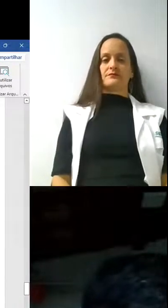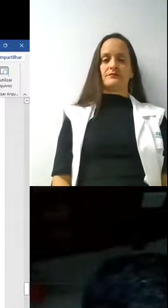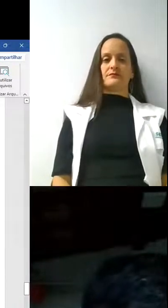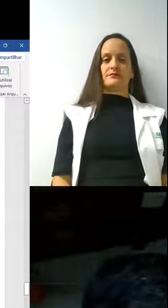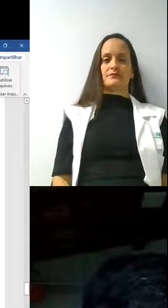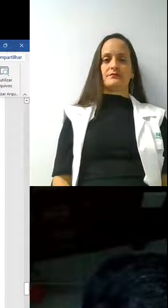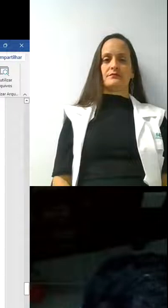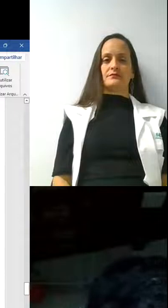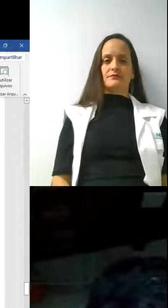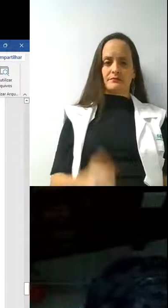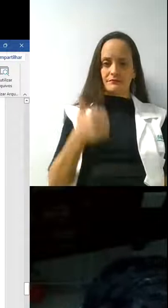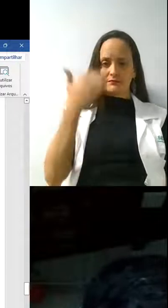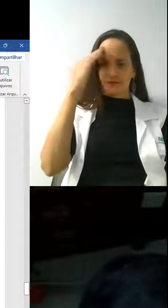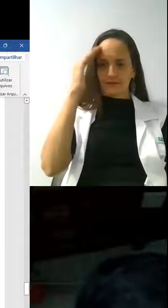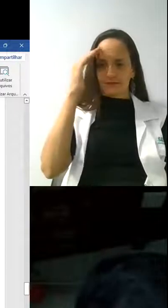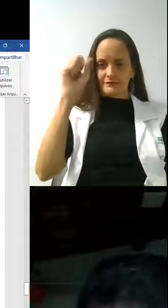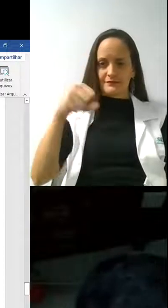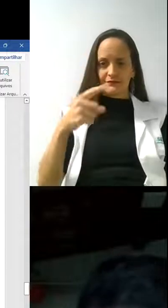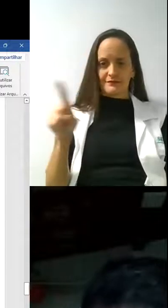Sim ou não?